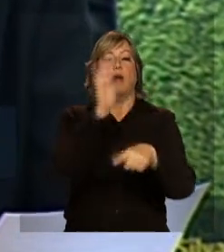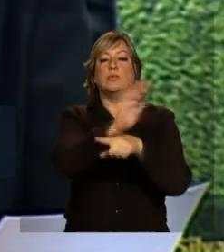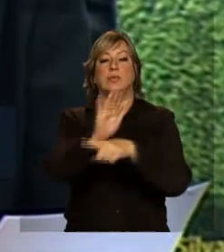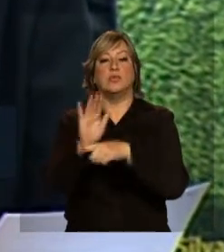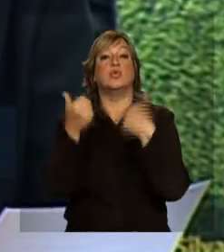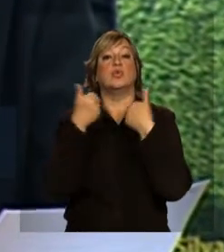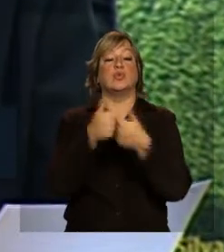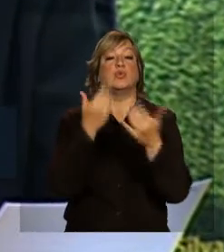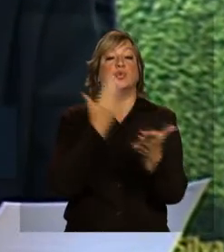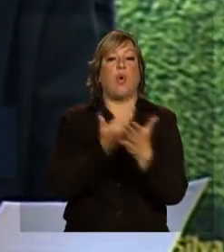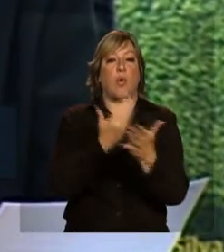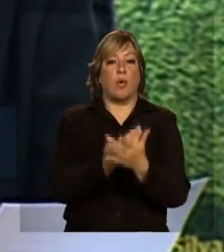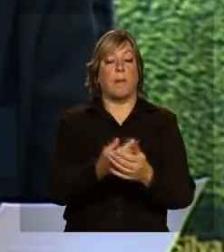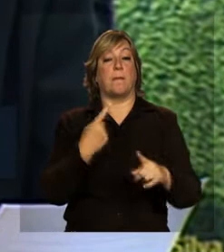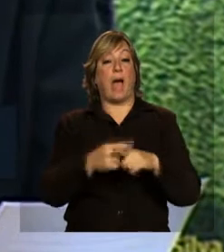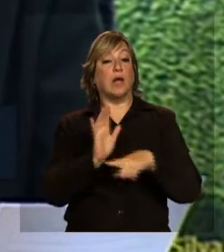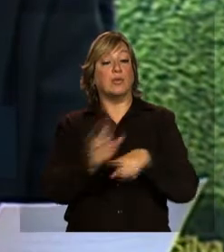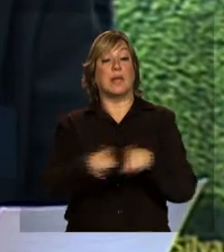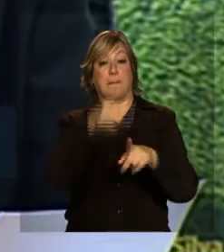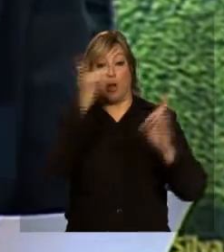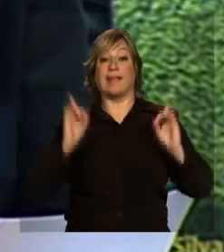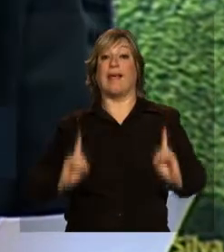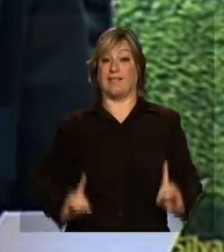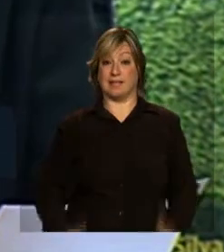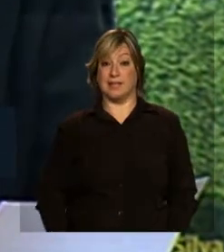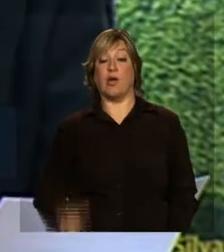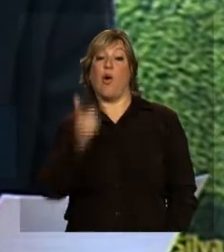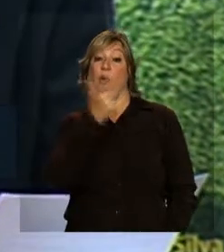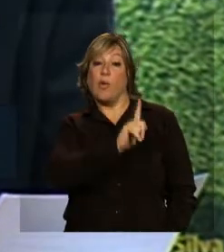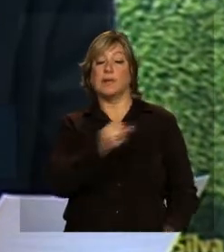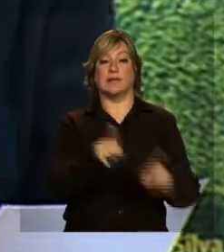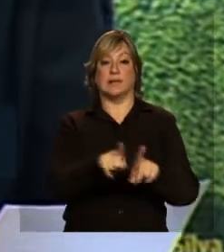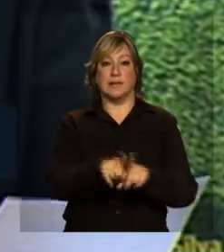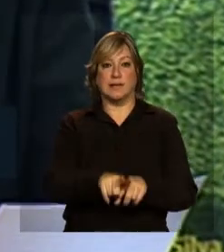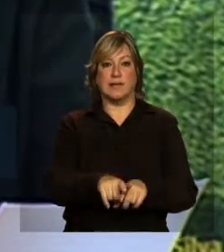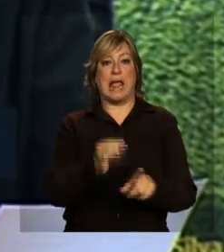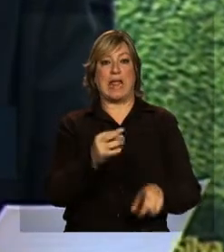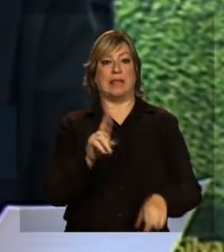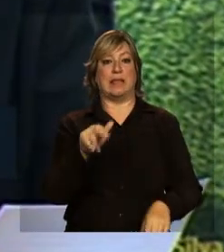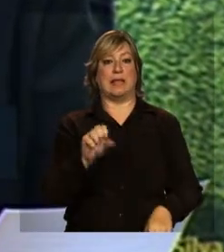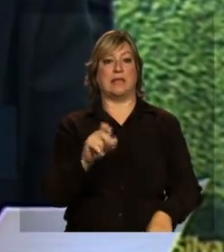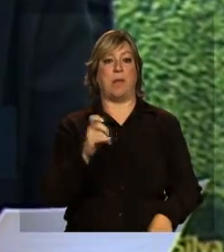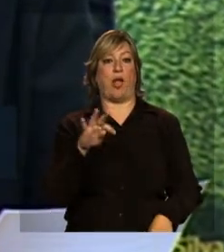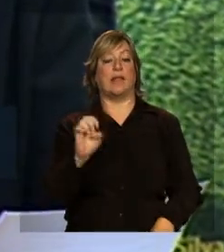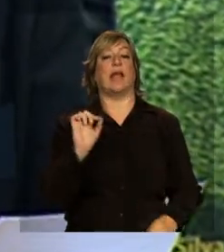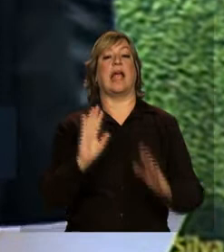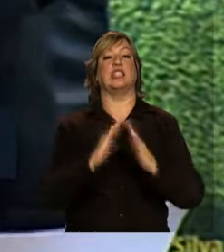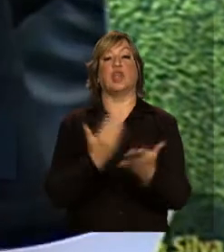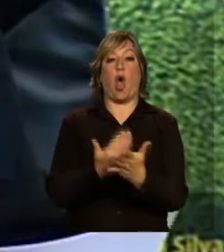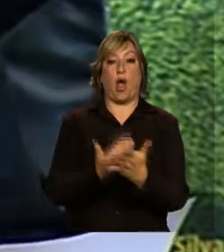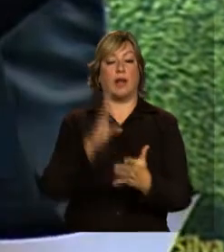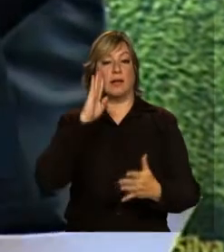assegurarmos que as pessoas com deficiência possam superar as barreiras e chegarem até a escola,